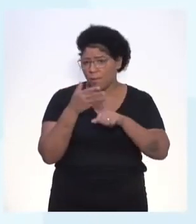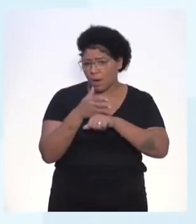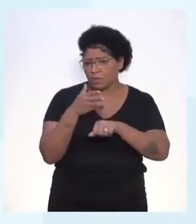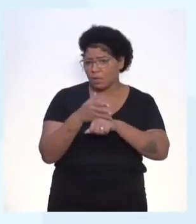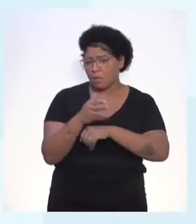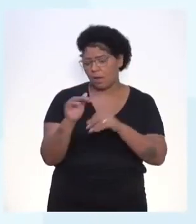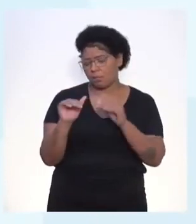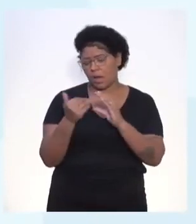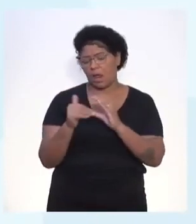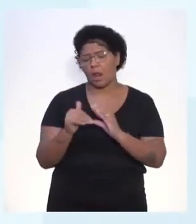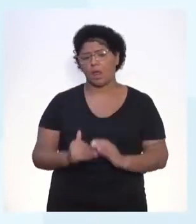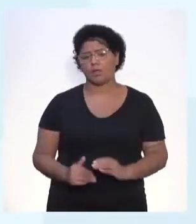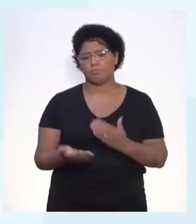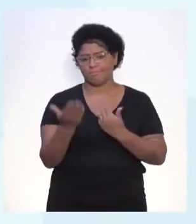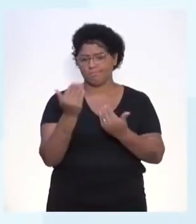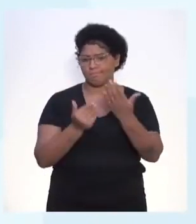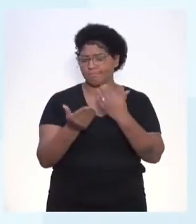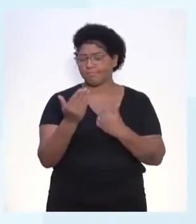no chat.